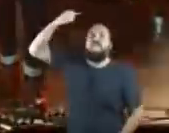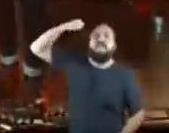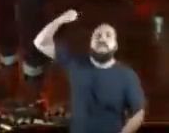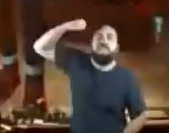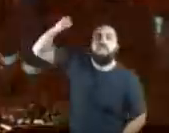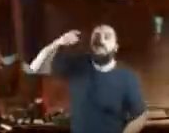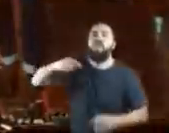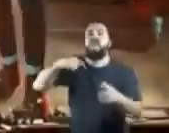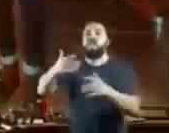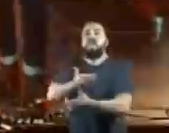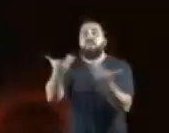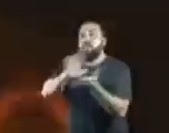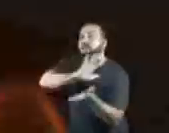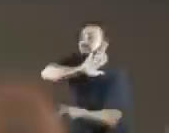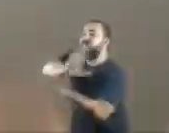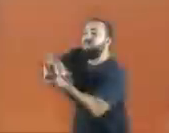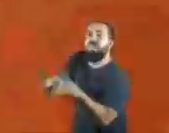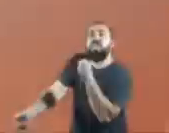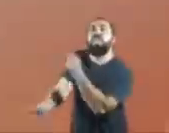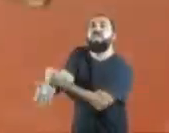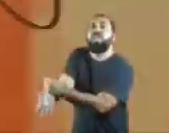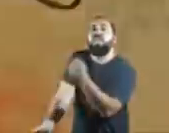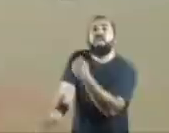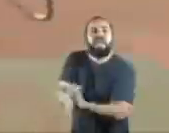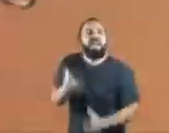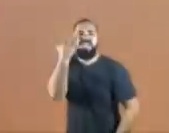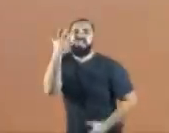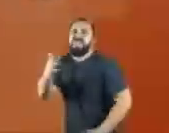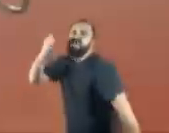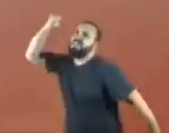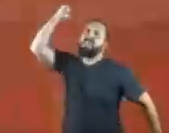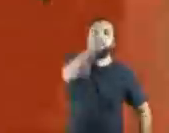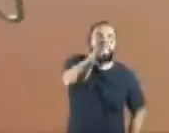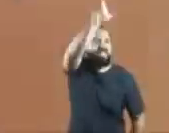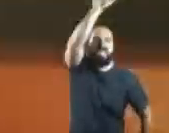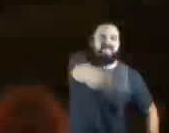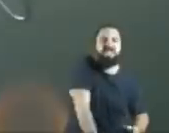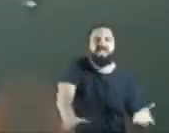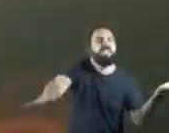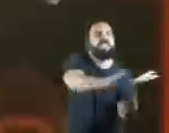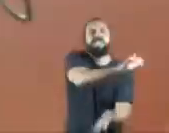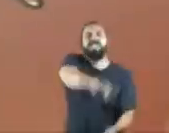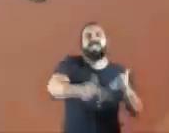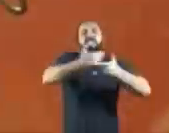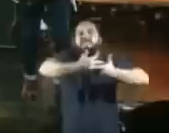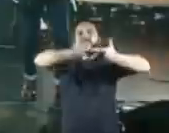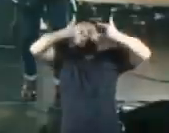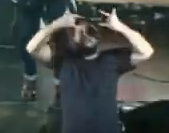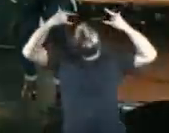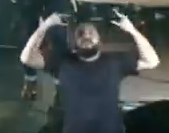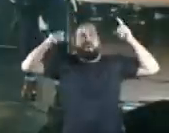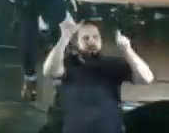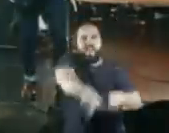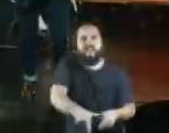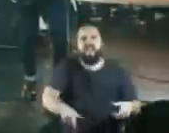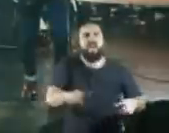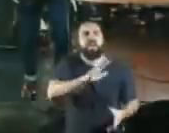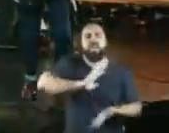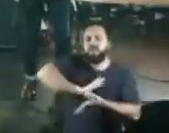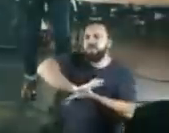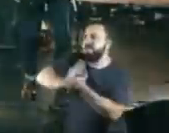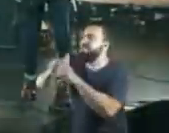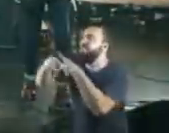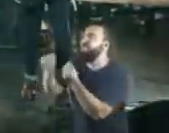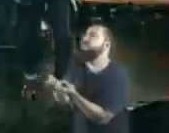antigos miseráveis. Eu quero matá-lo, aquele porco capitalista. Apresentei os